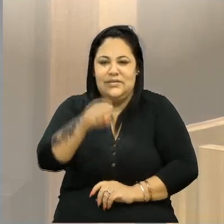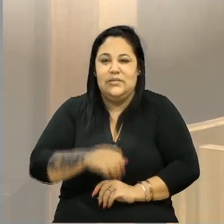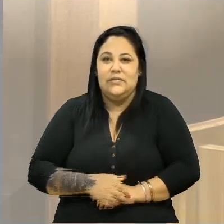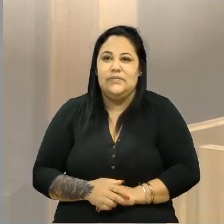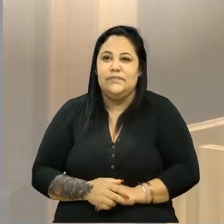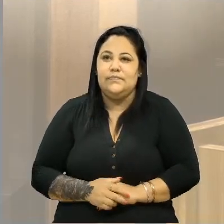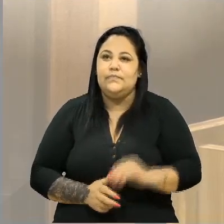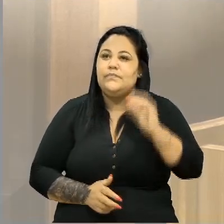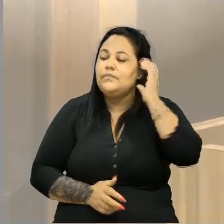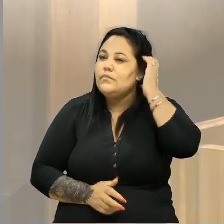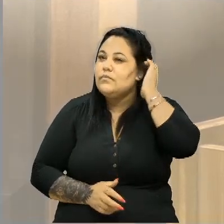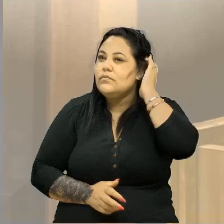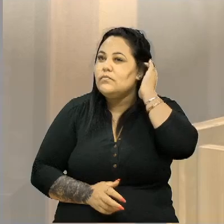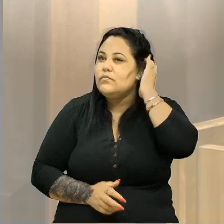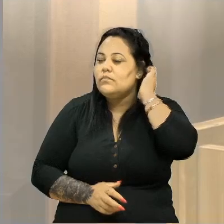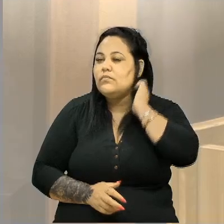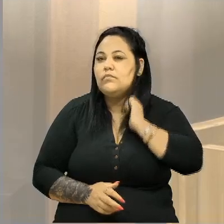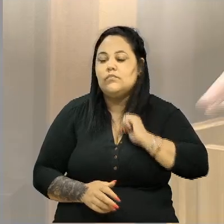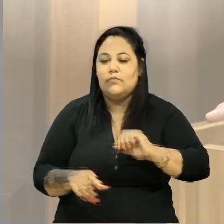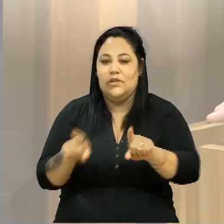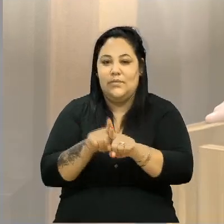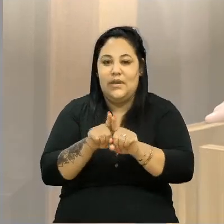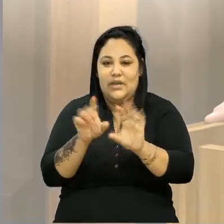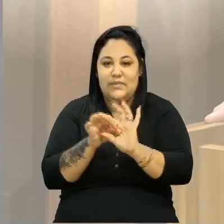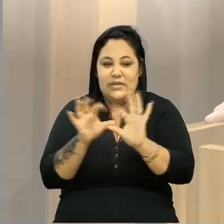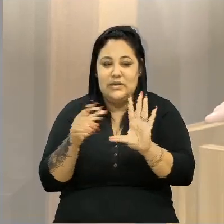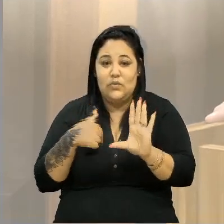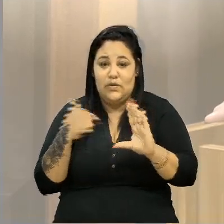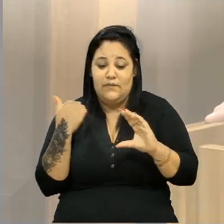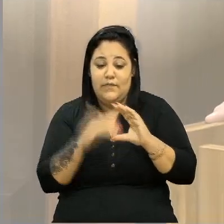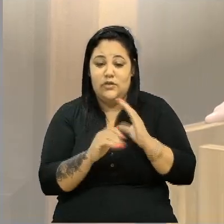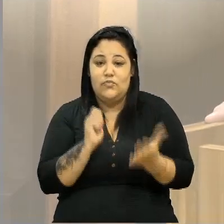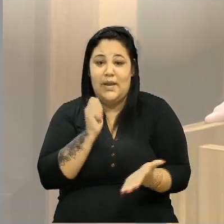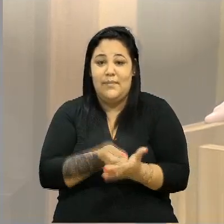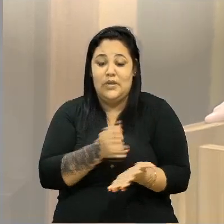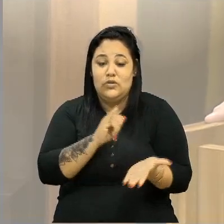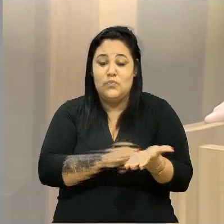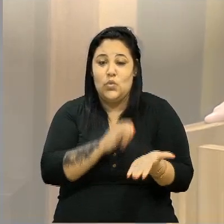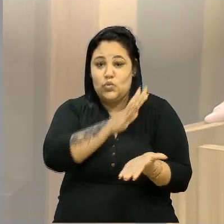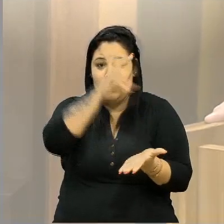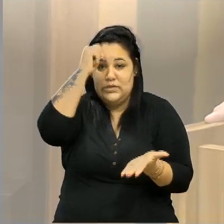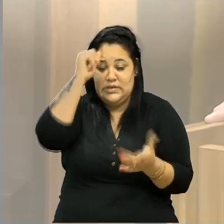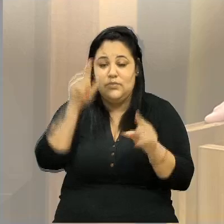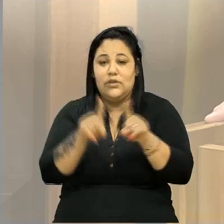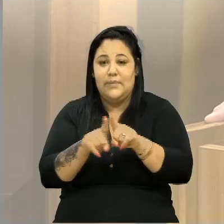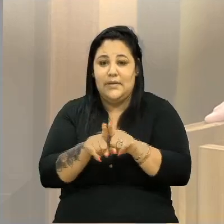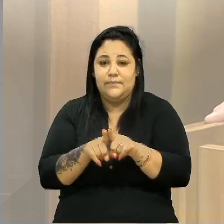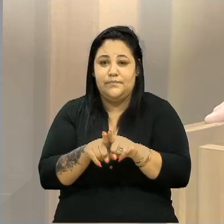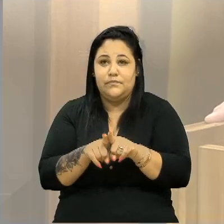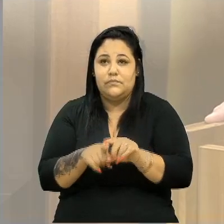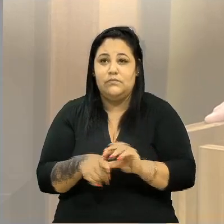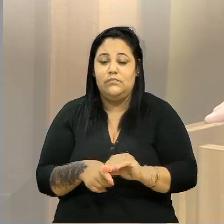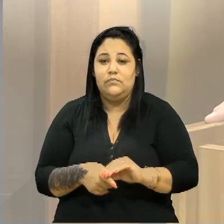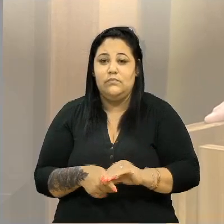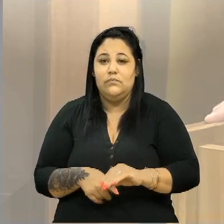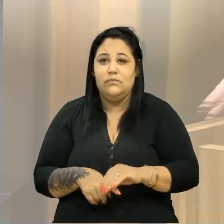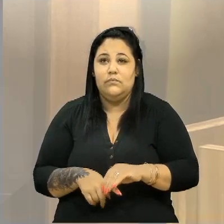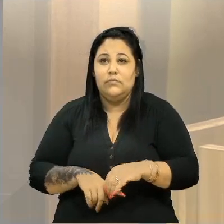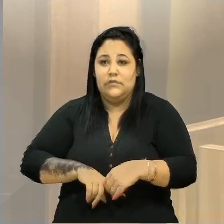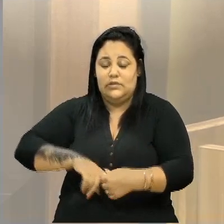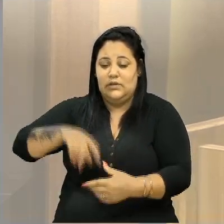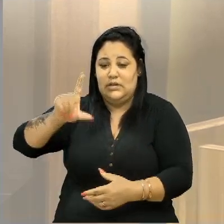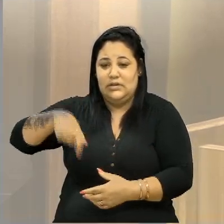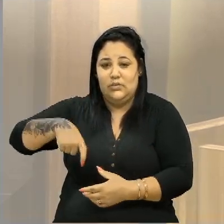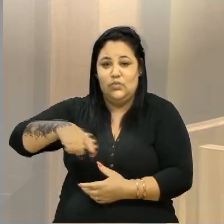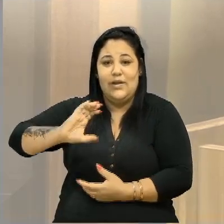como permissão, eu encaminhei também permissão de pagamentos de impostos municipais através de cartão de crédito e PIX,